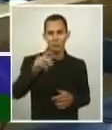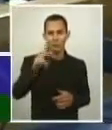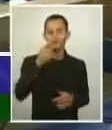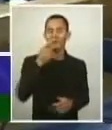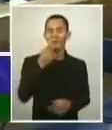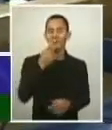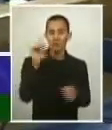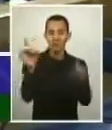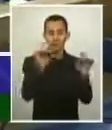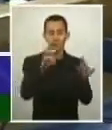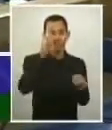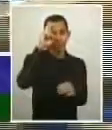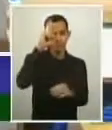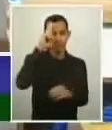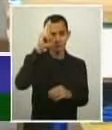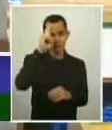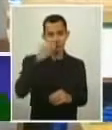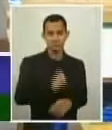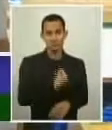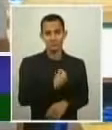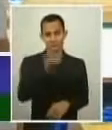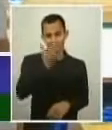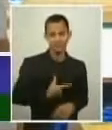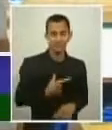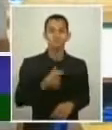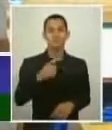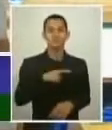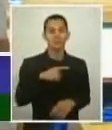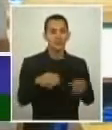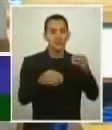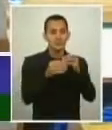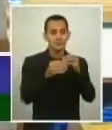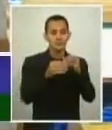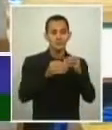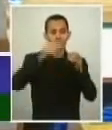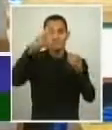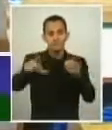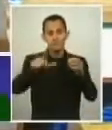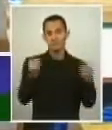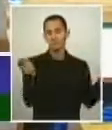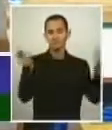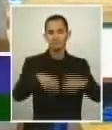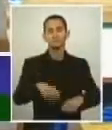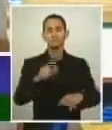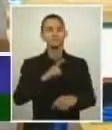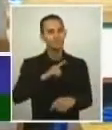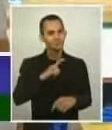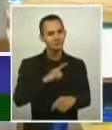que cada um é proprietário do próprio corpo acrescenta os mais competentes